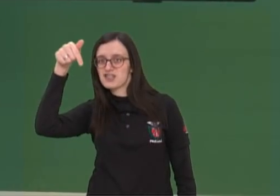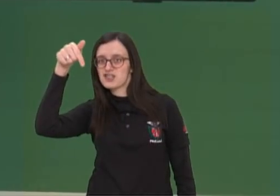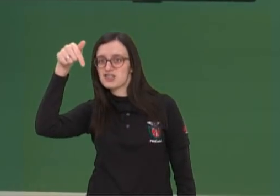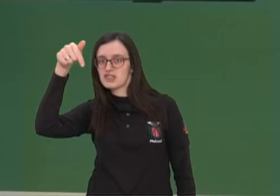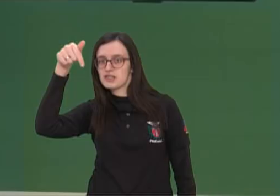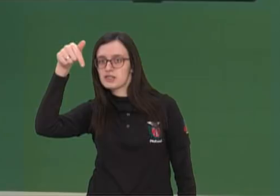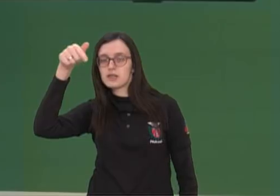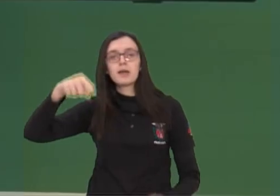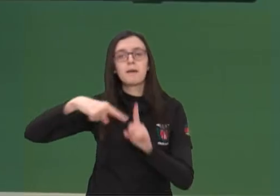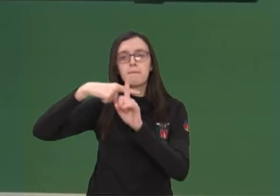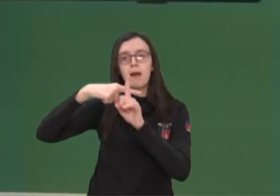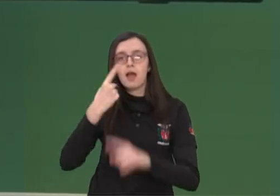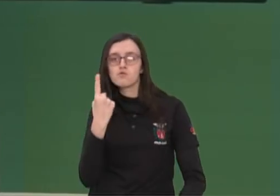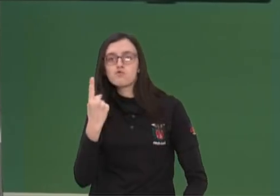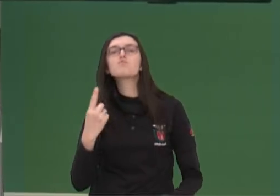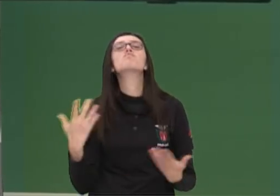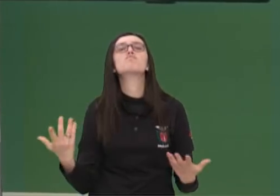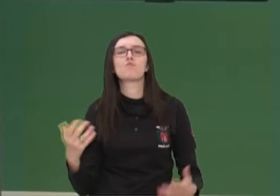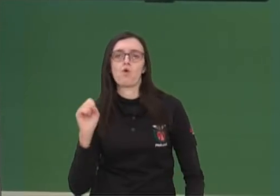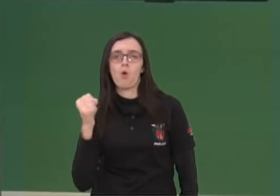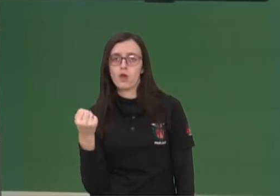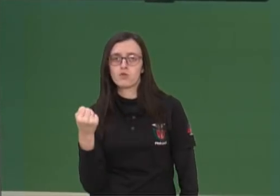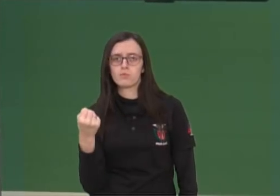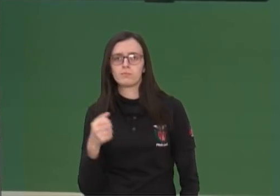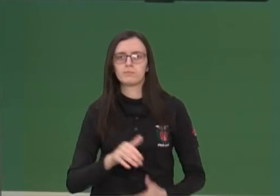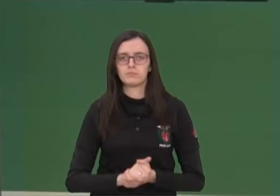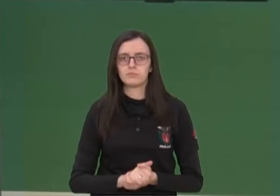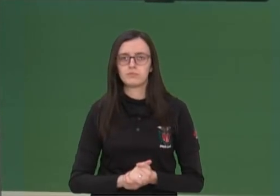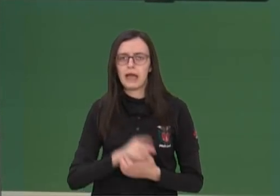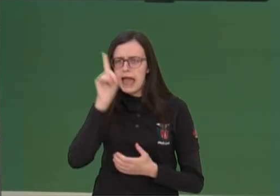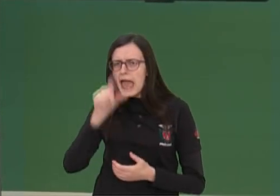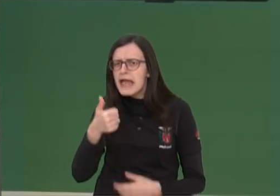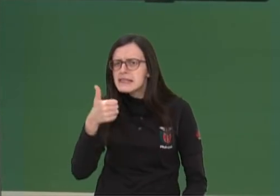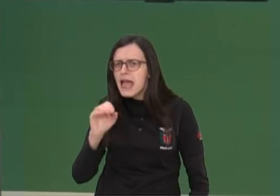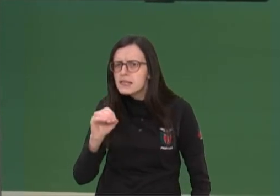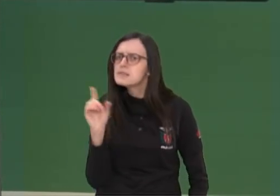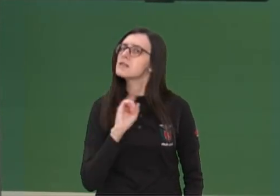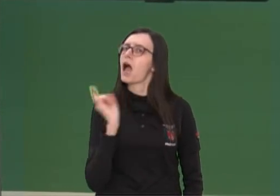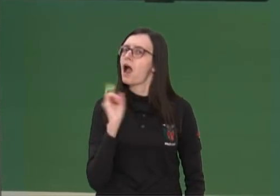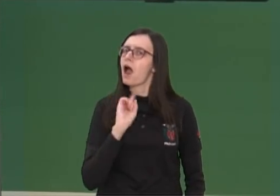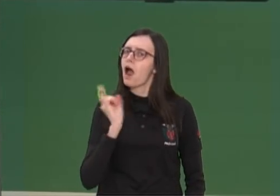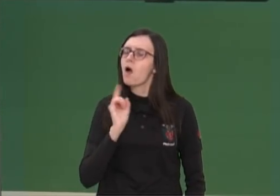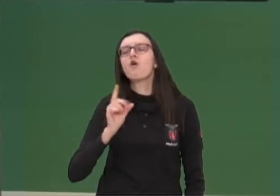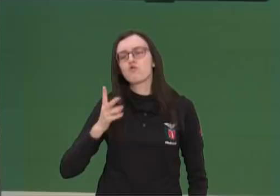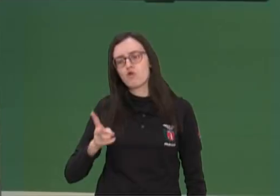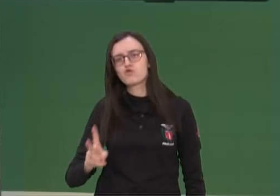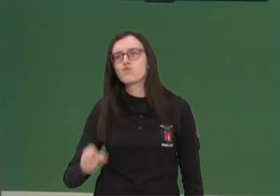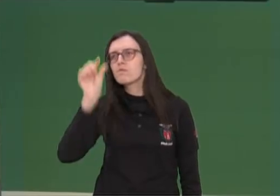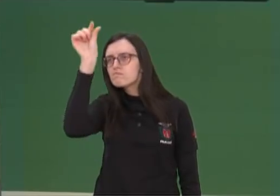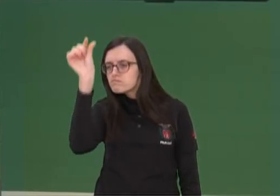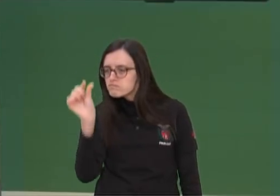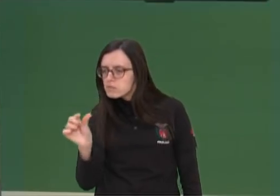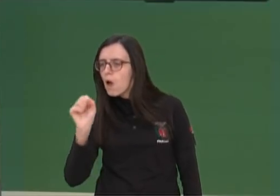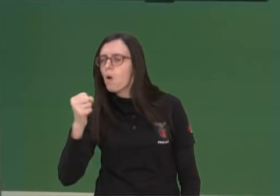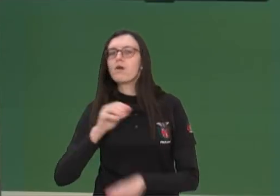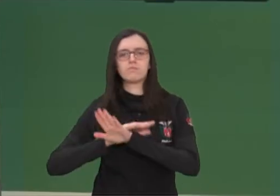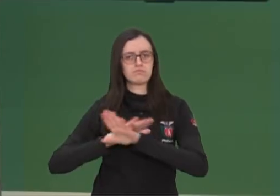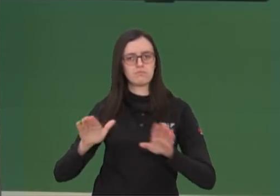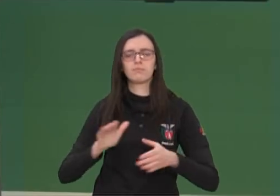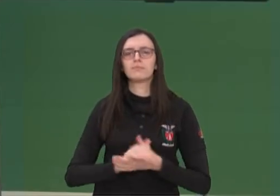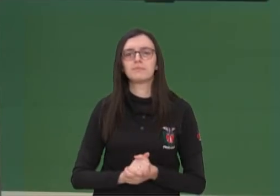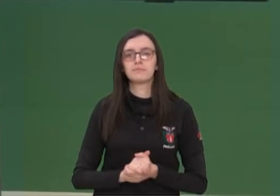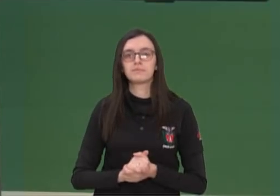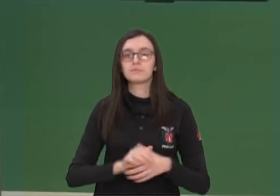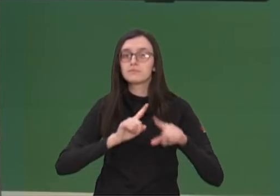unidade, vai dar quantas unidades? 8. Formou 10? Não. Então, continua ali 8 unidades.